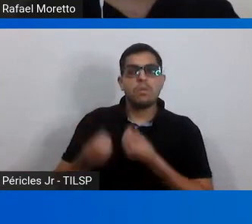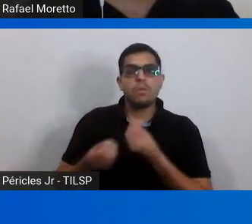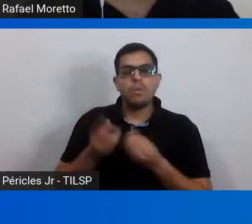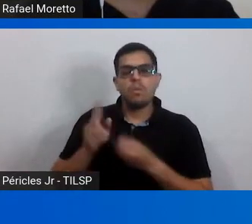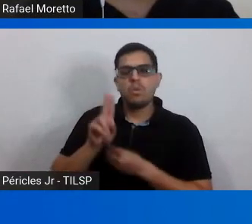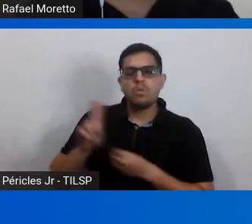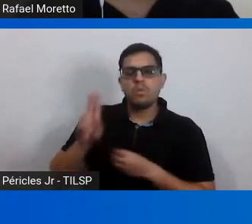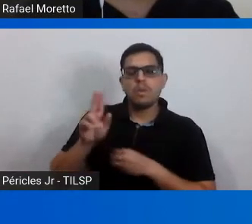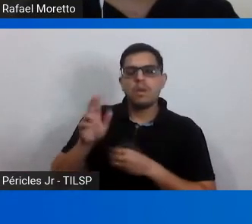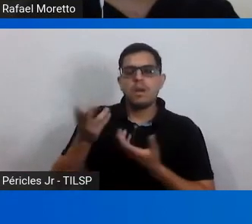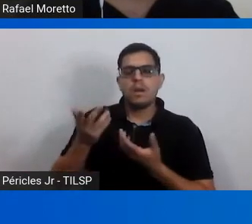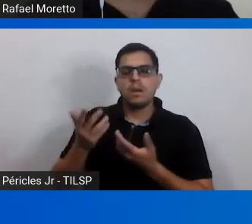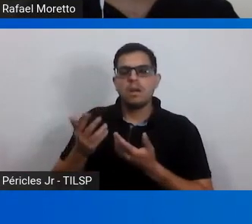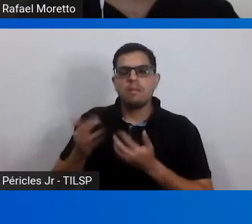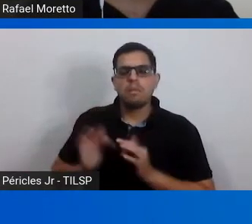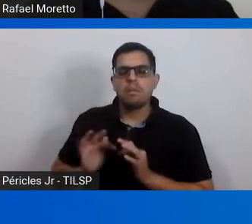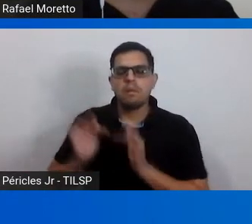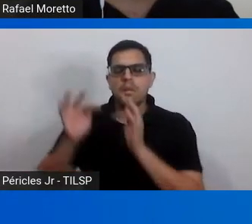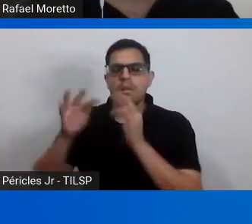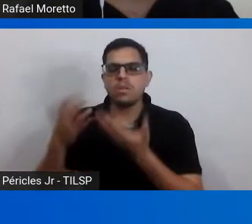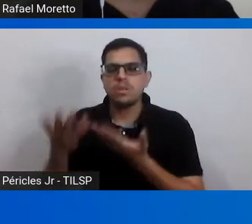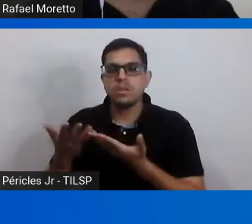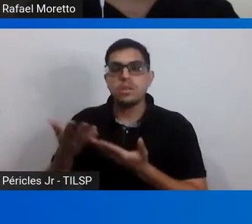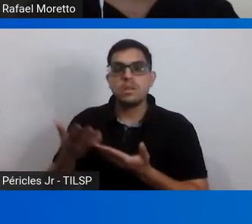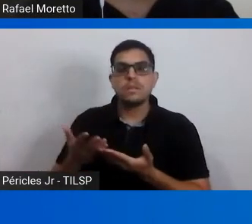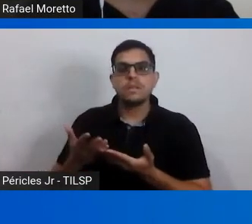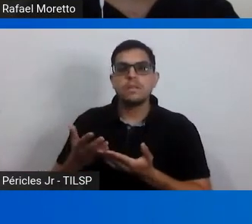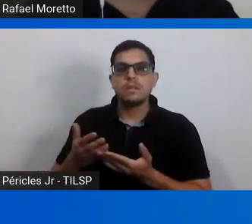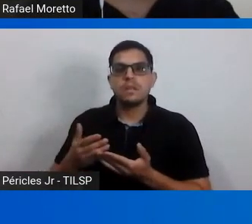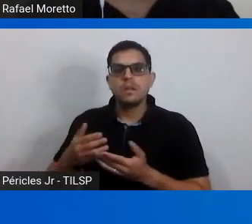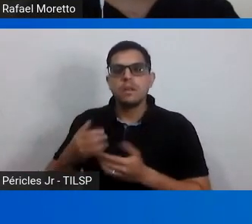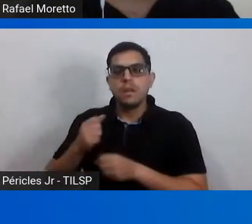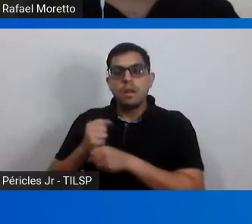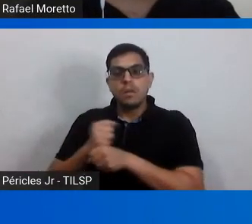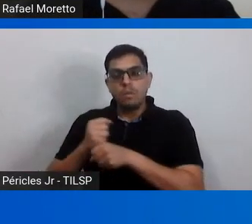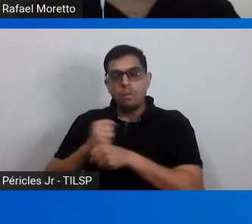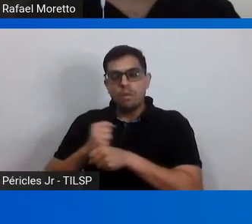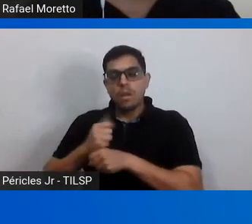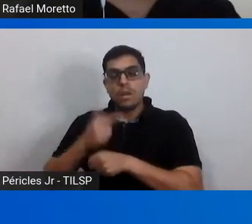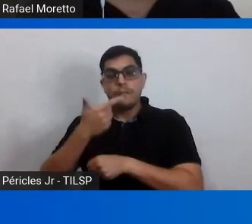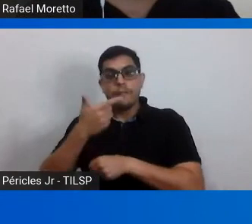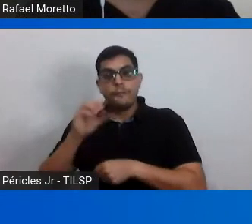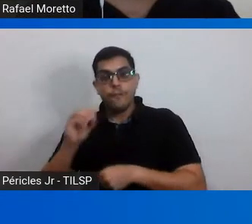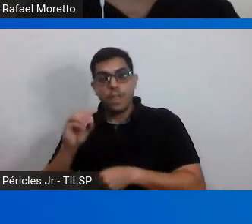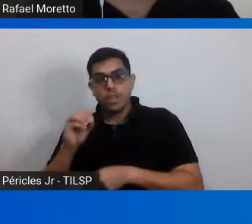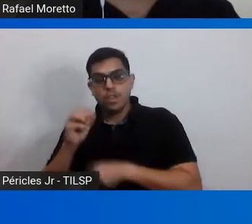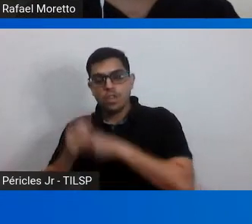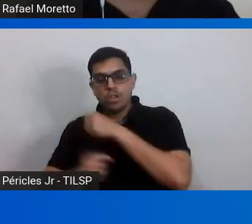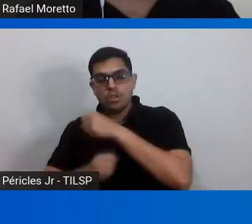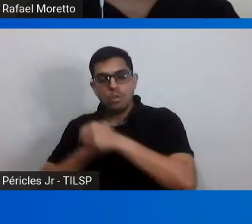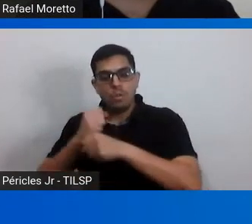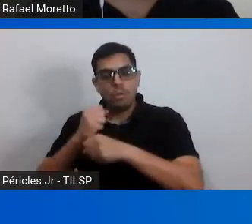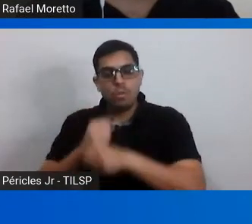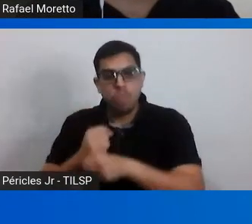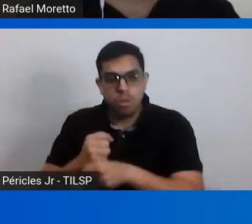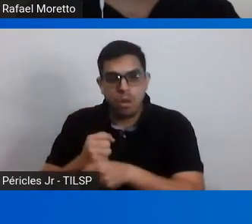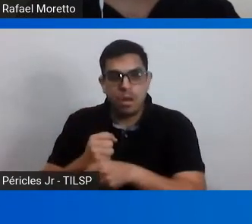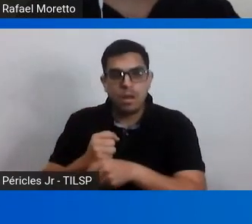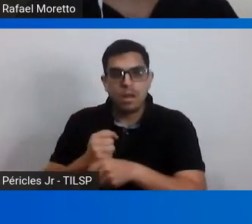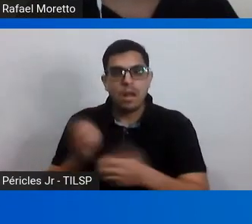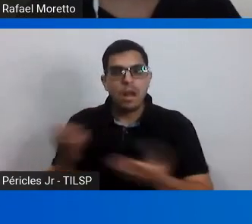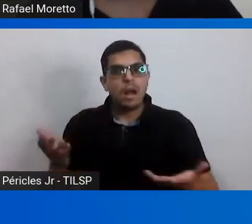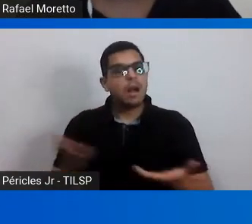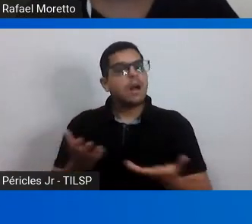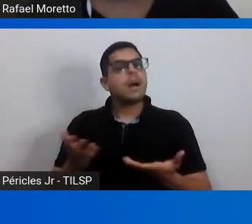com esse recurso Porém quando a gente vive 20 anos depois a gente já tem elementos muito mais concretos para poder